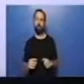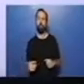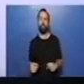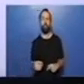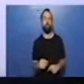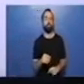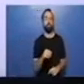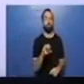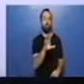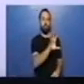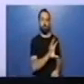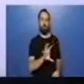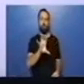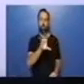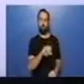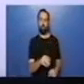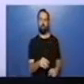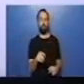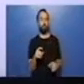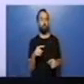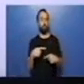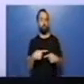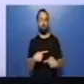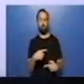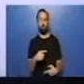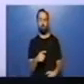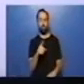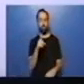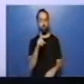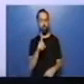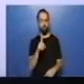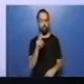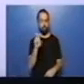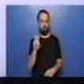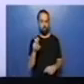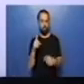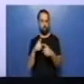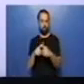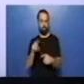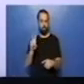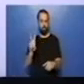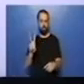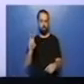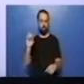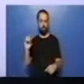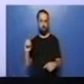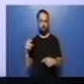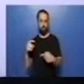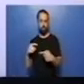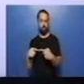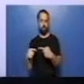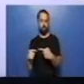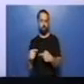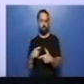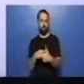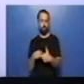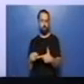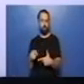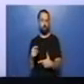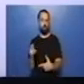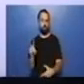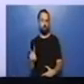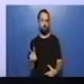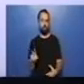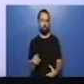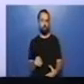Então, vai ficar 15 vezes 20 dividido por 2. 15 vezes 20, 300. 300 dividido por